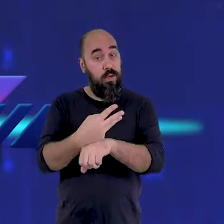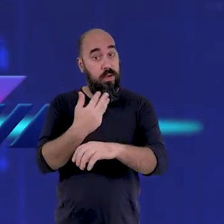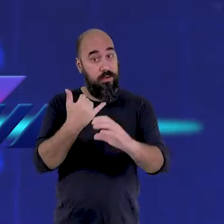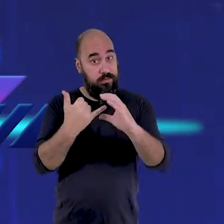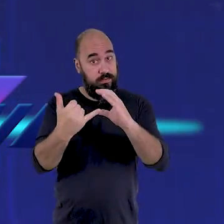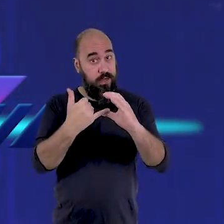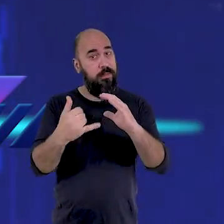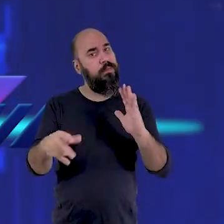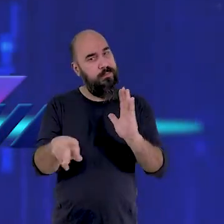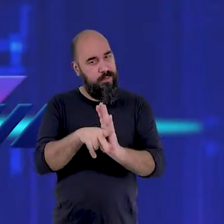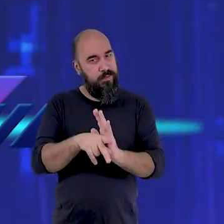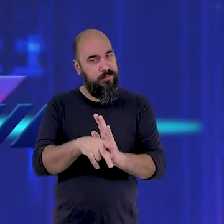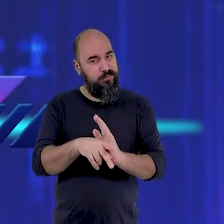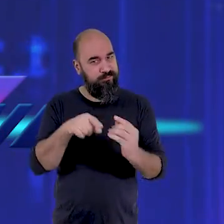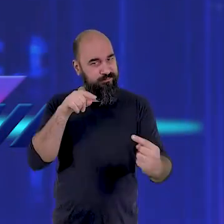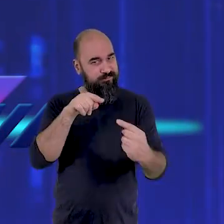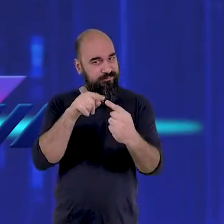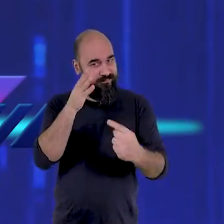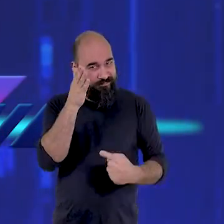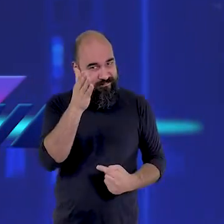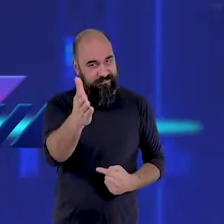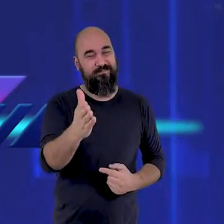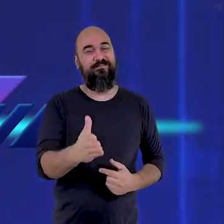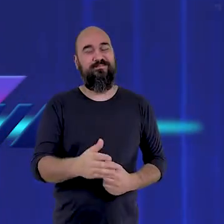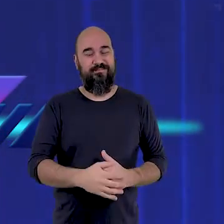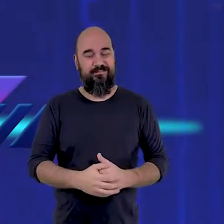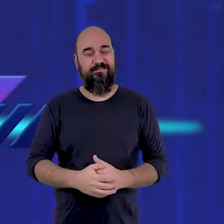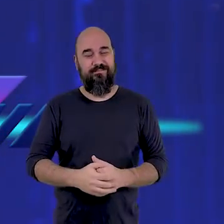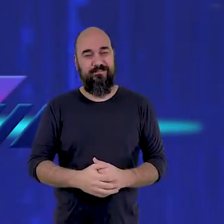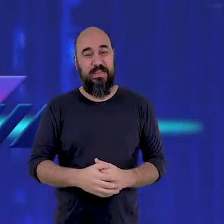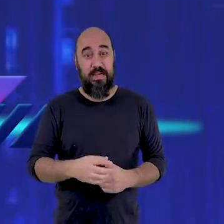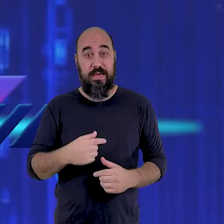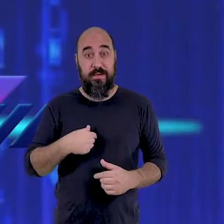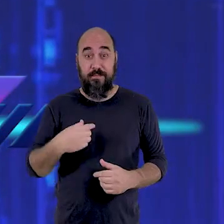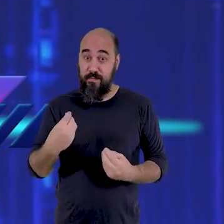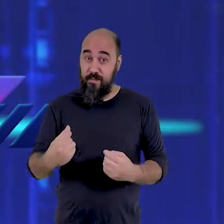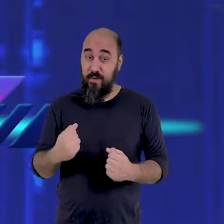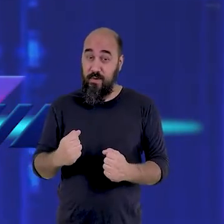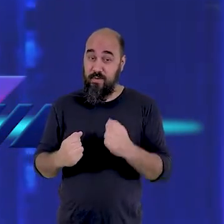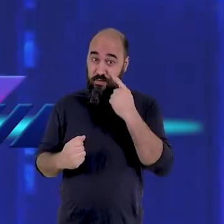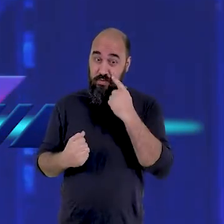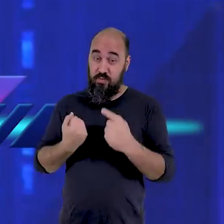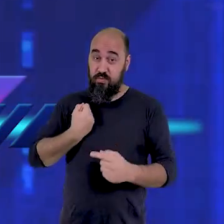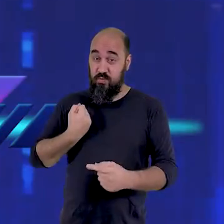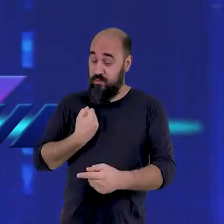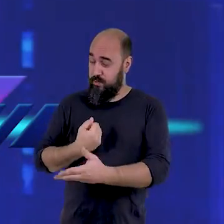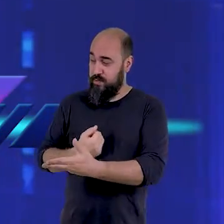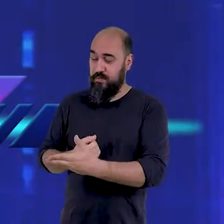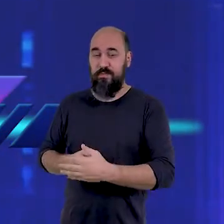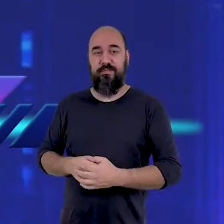serviço funciona 24 horas por dia, 7 dias por semana. Então manda uma mensagem para nós no número 12